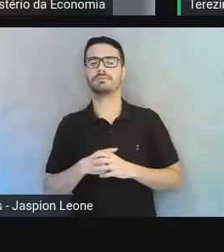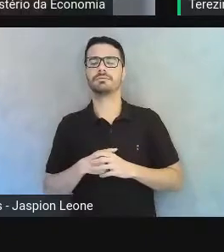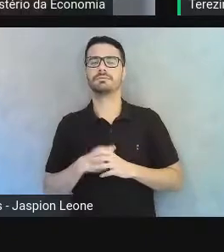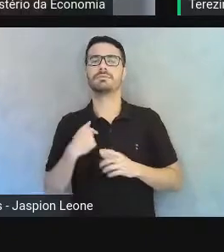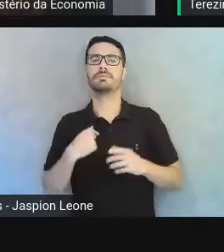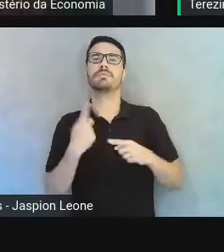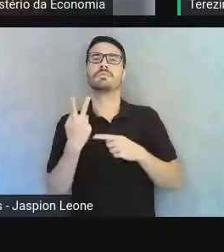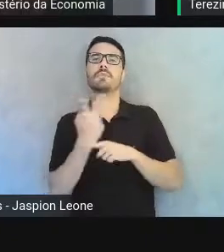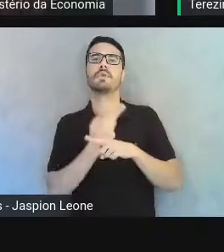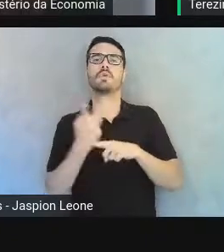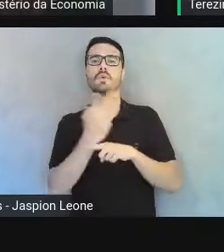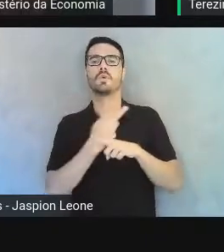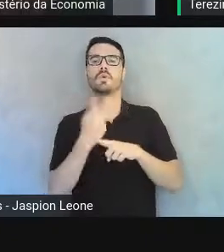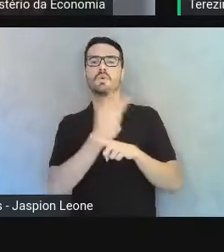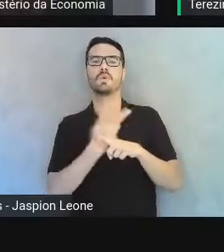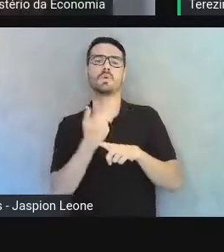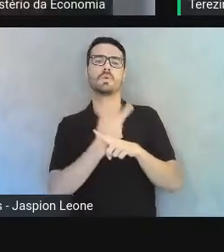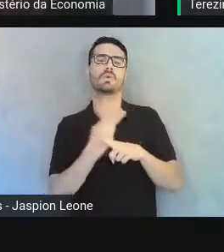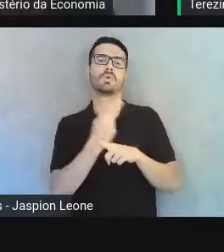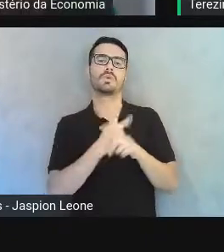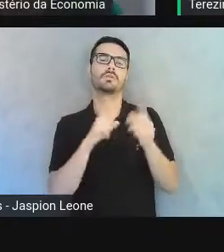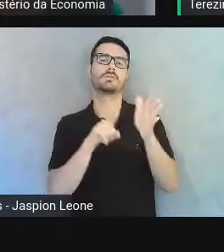pergunta. Isso, talvez